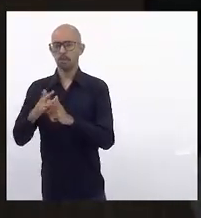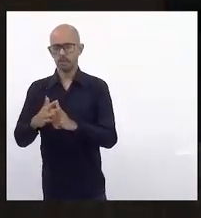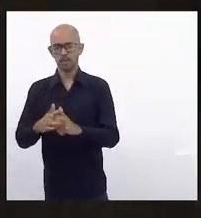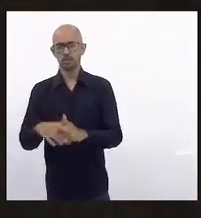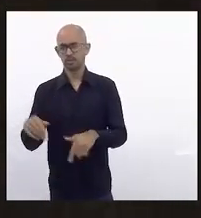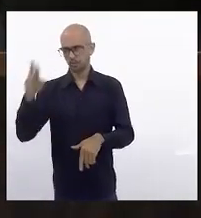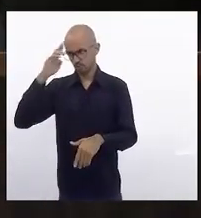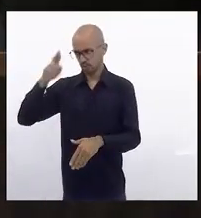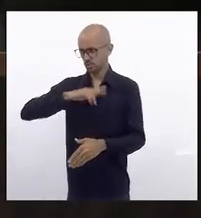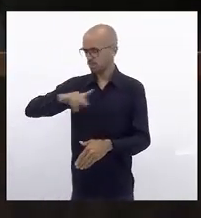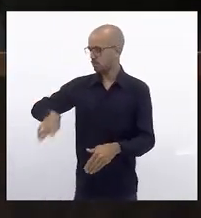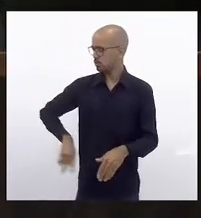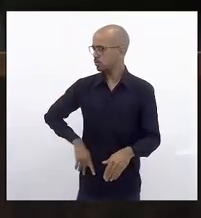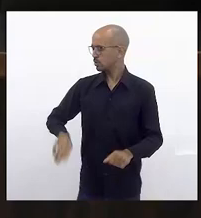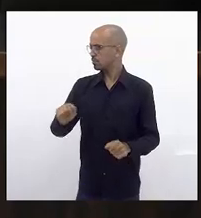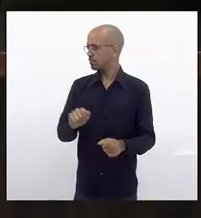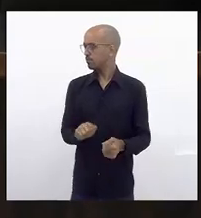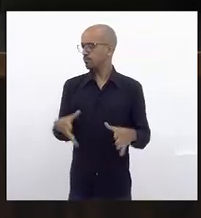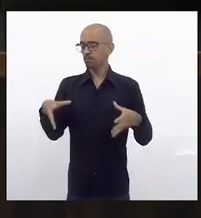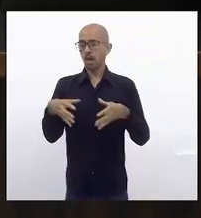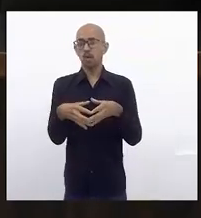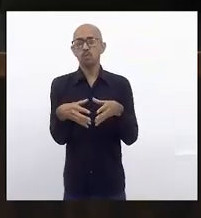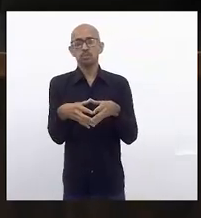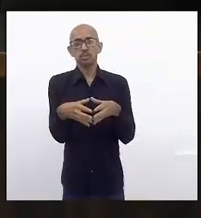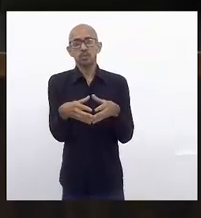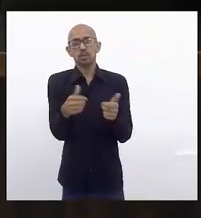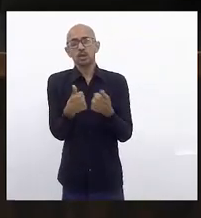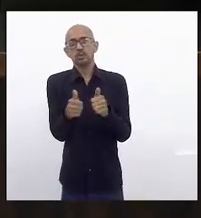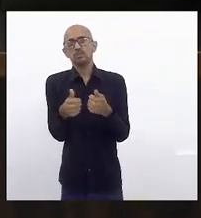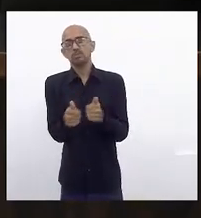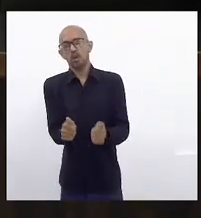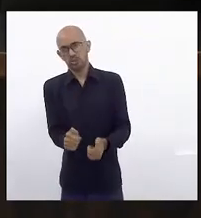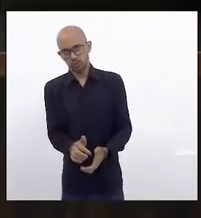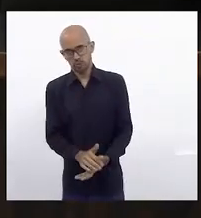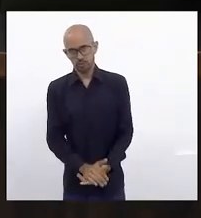presidente. Pela Comissão de Transporte,